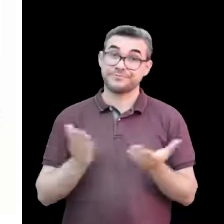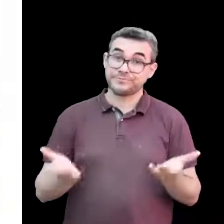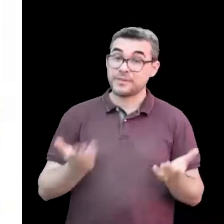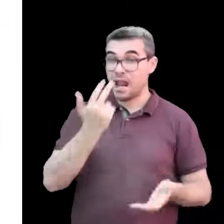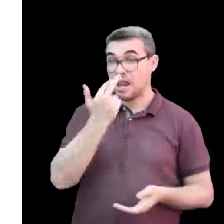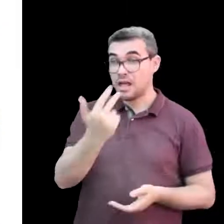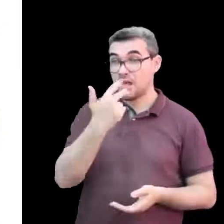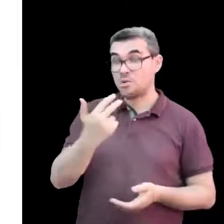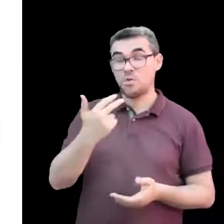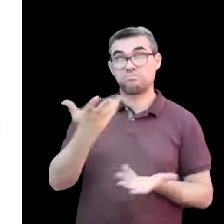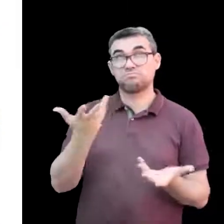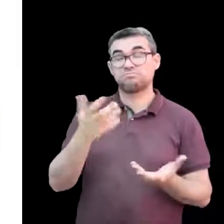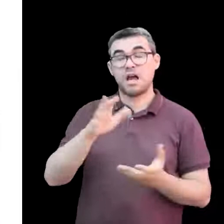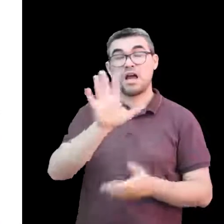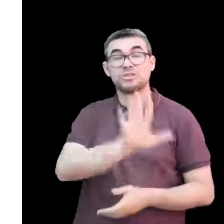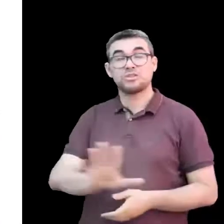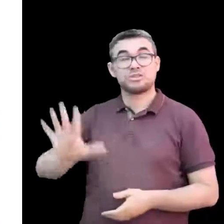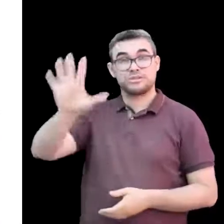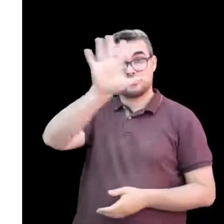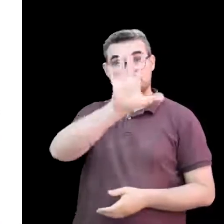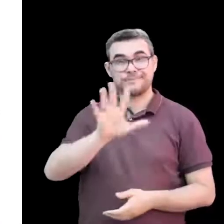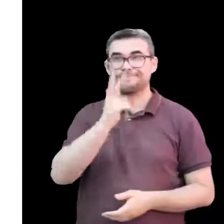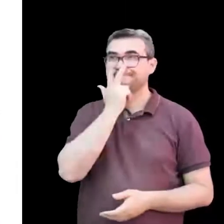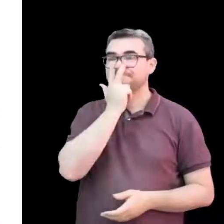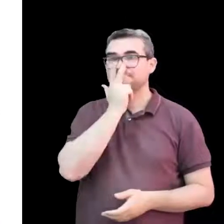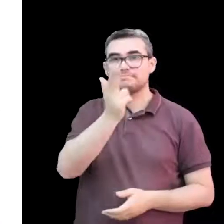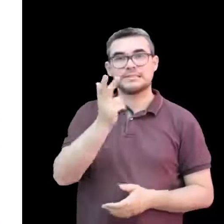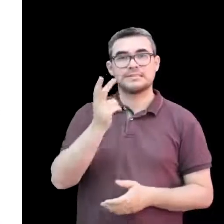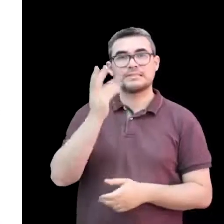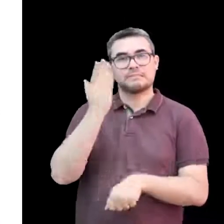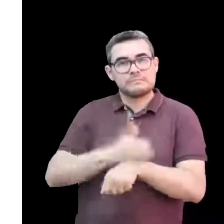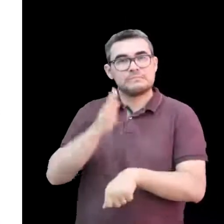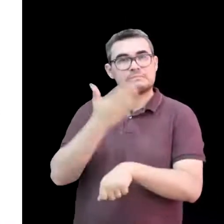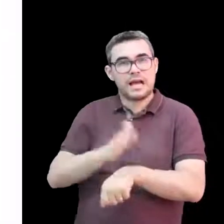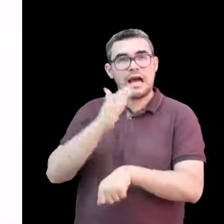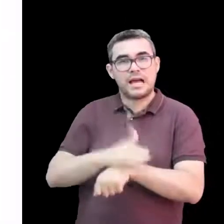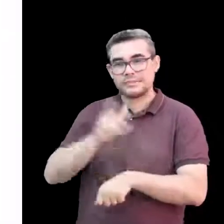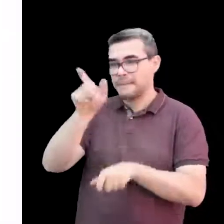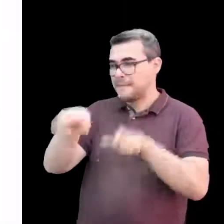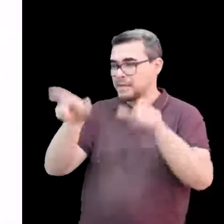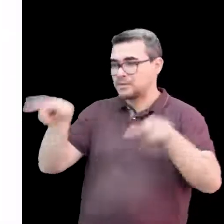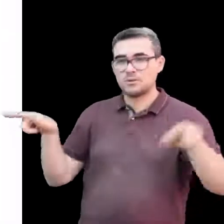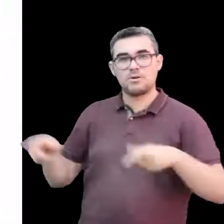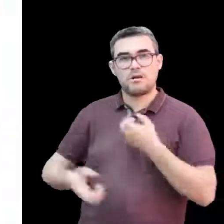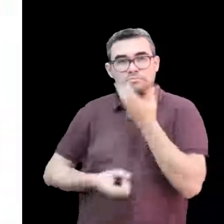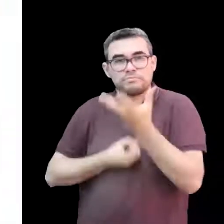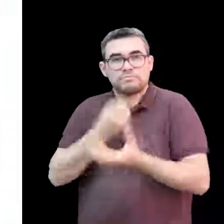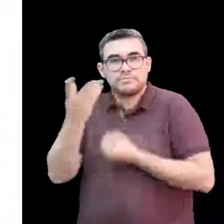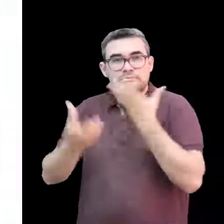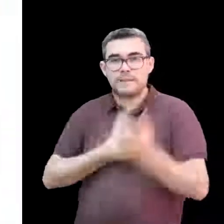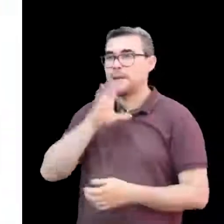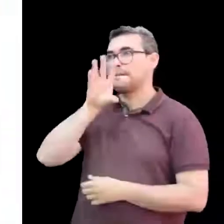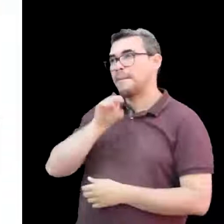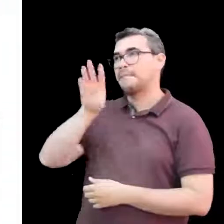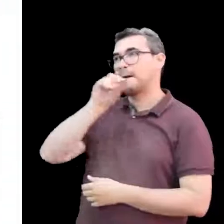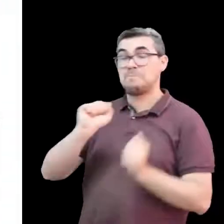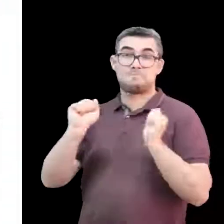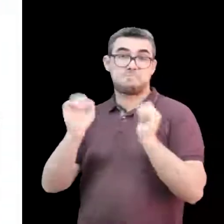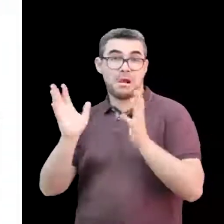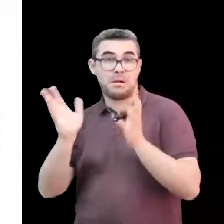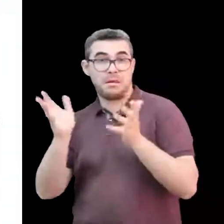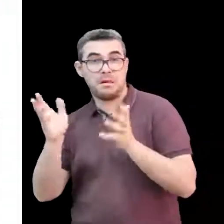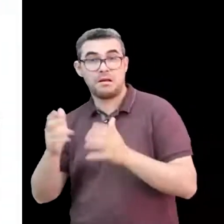A língua é ampla, tesouro depositado pela prática da fala em todos os